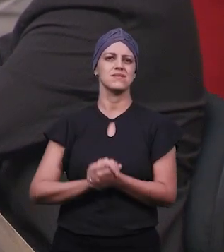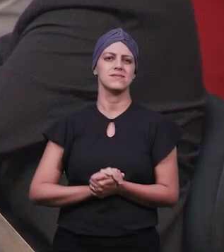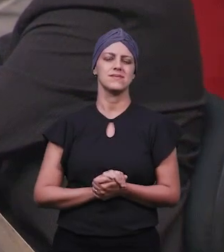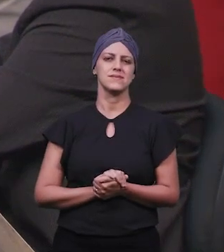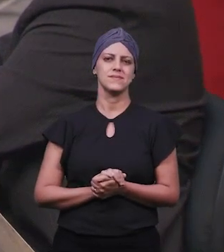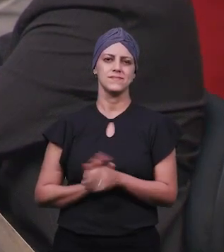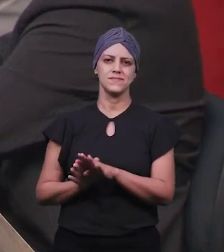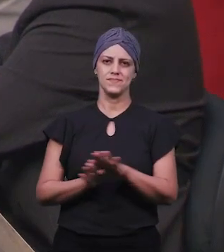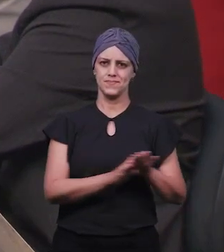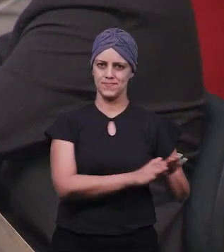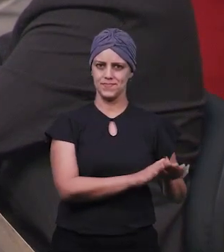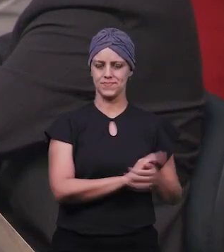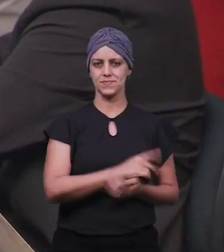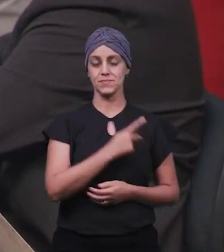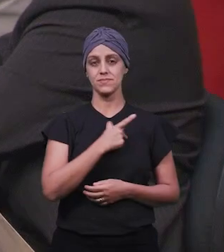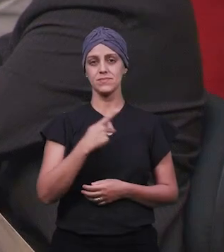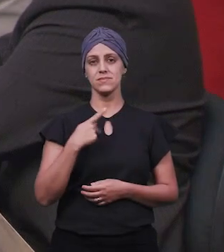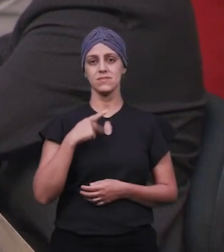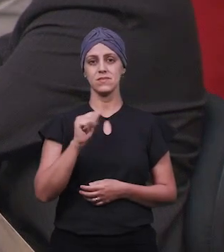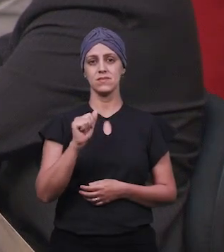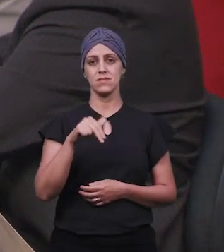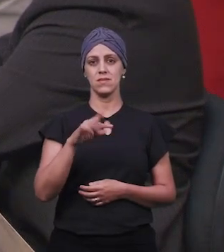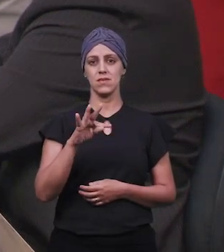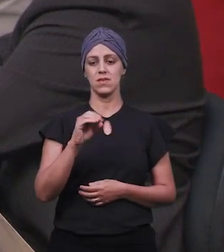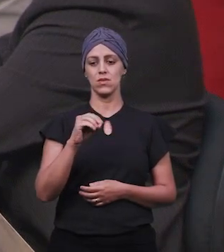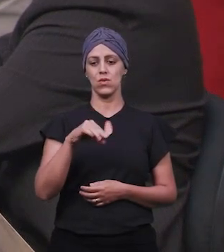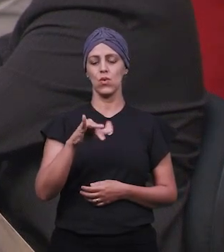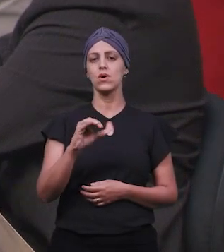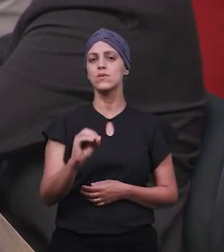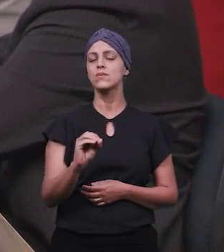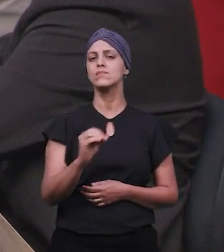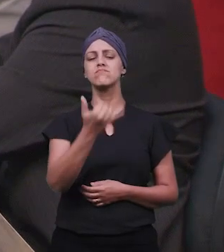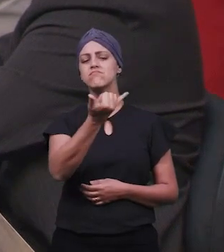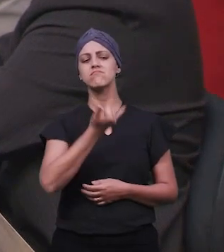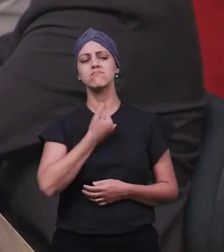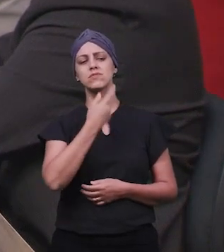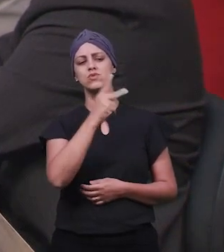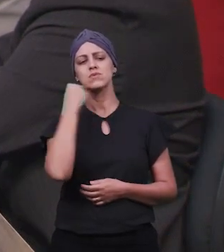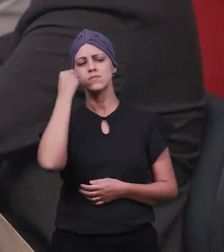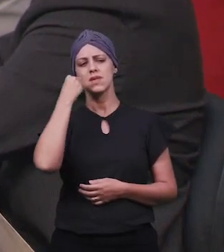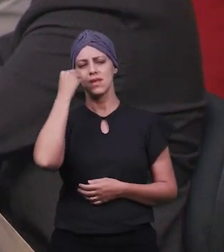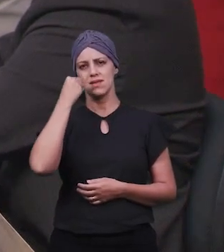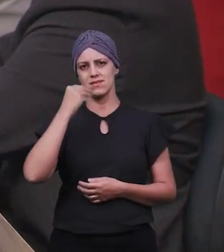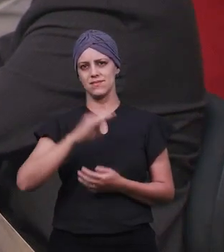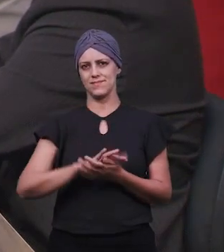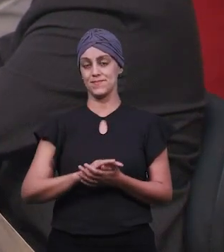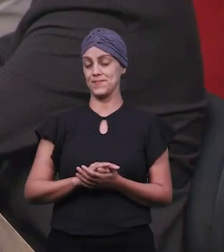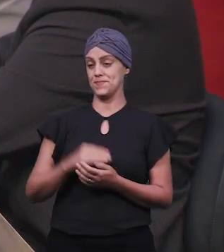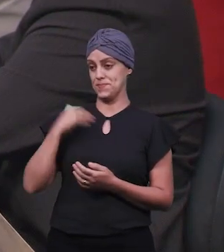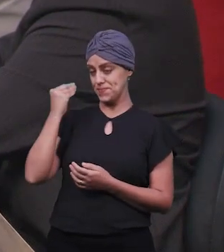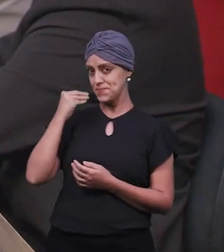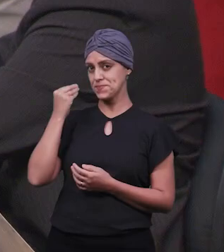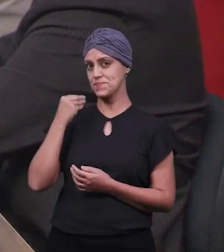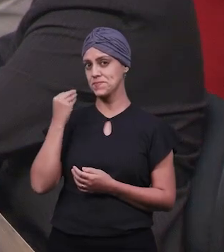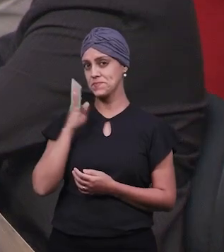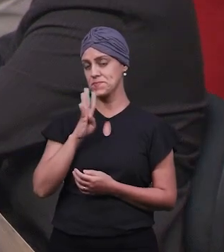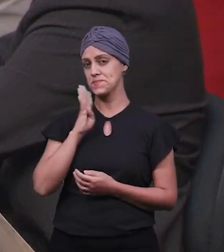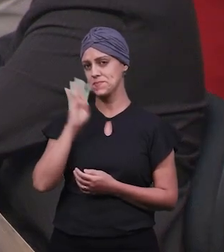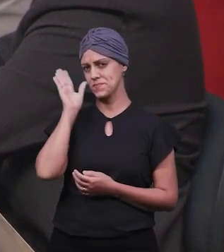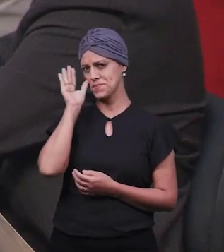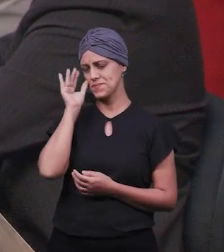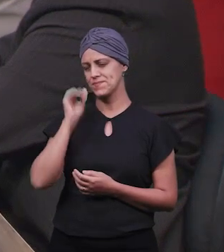ao Senhor. Pastor Antônio Falcão, fala para nós aí uma experiência. A experiência que eu vou contar, ela é muito